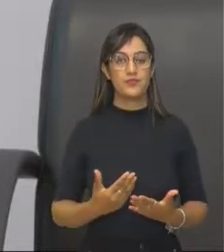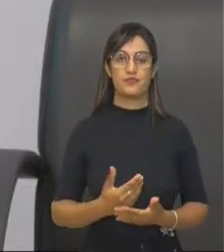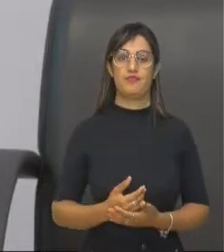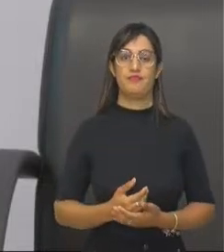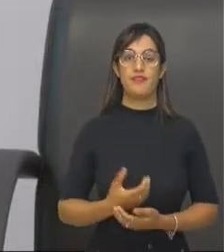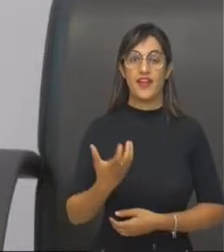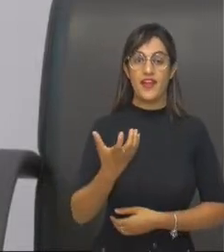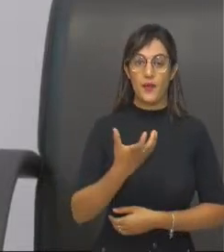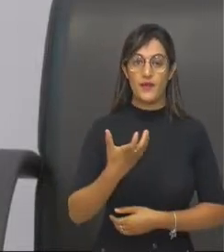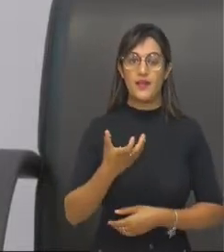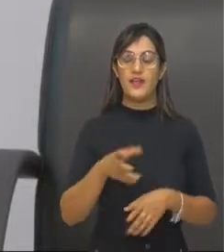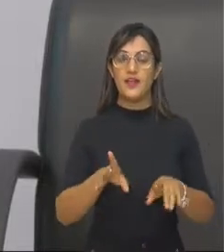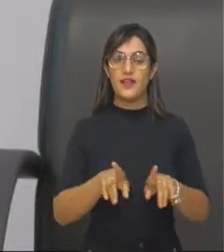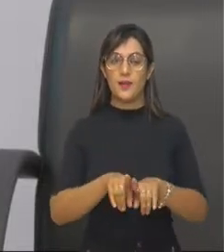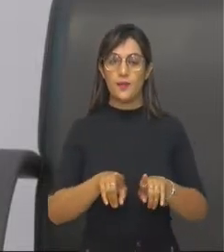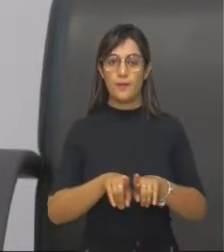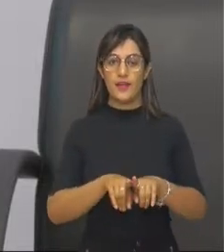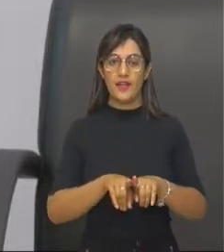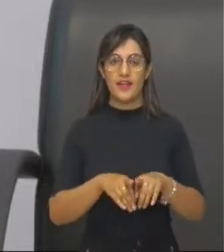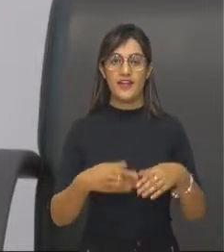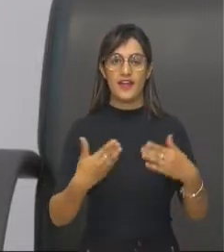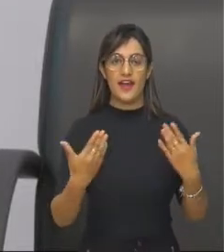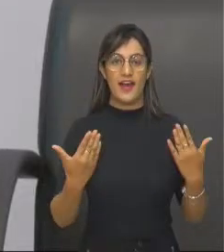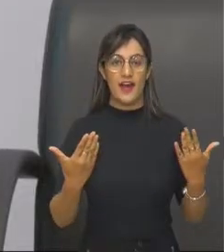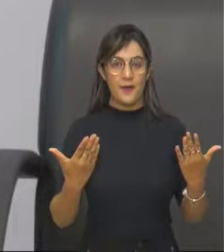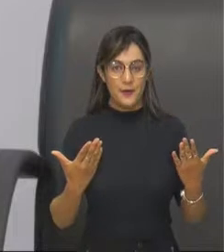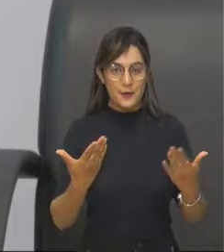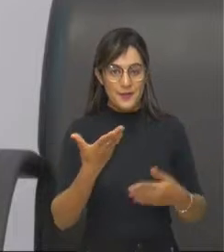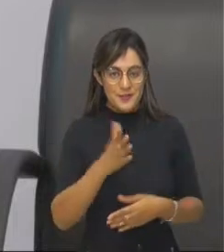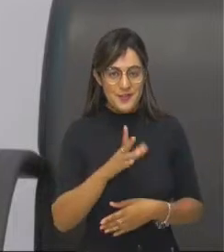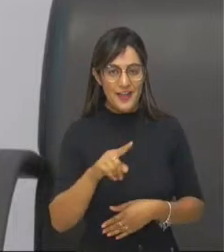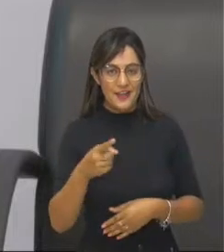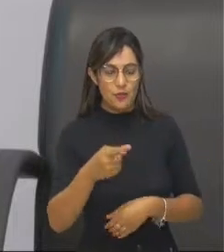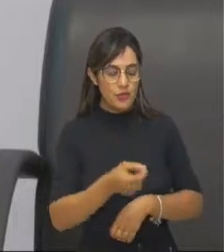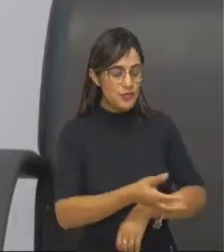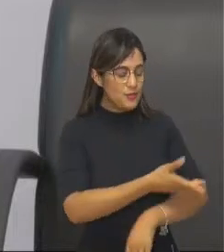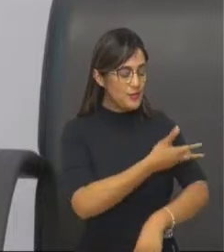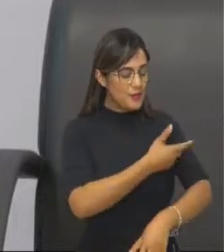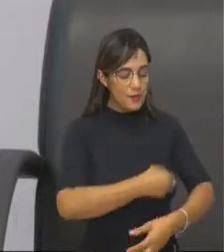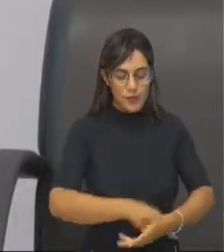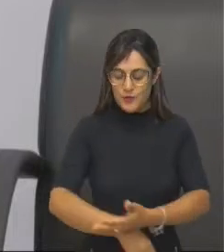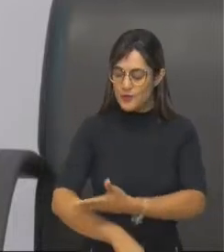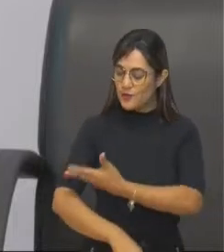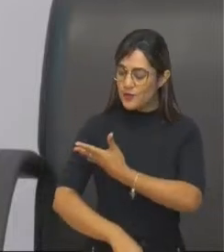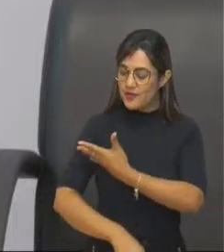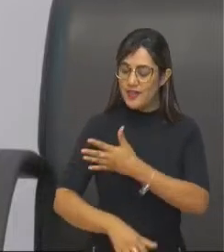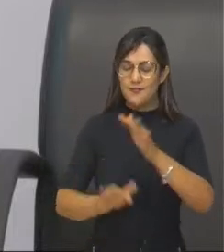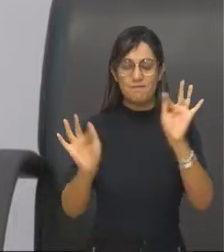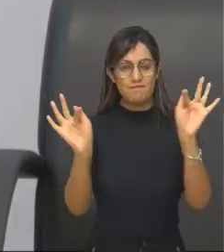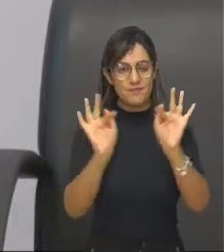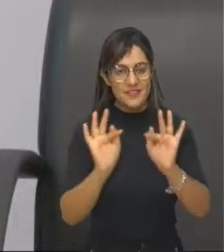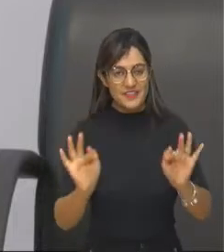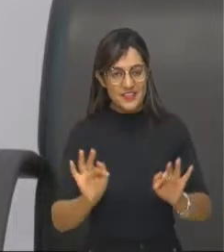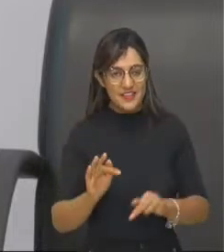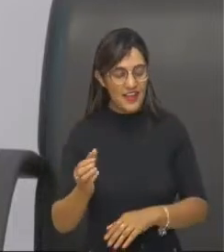eu queria também, agora já depois de me emocionar todo, felicitar essa nova